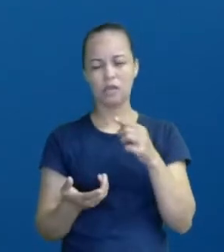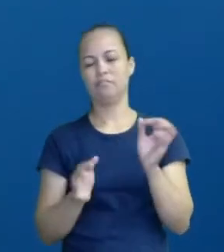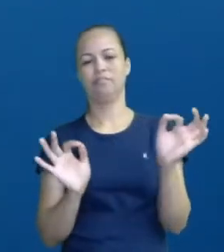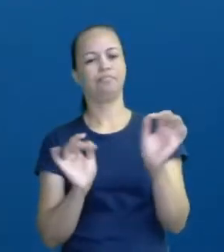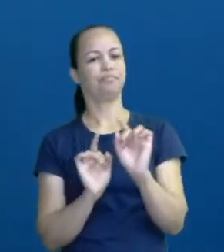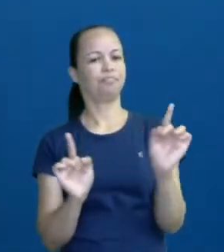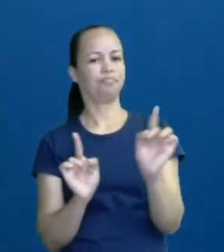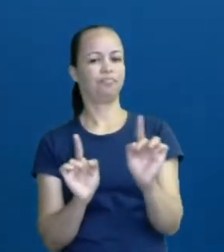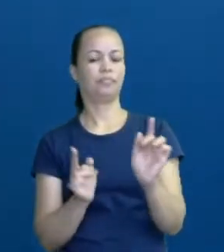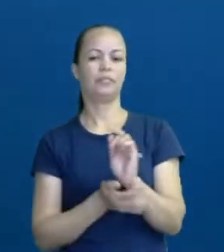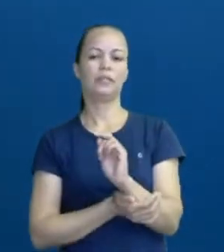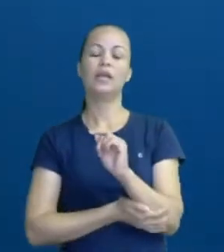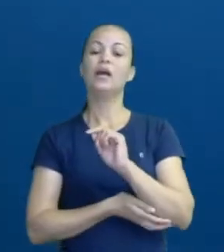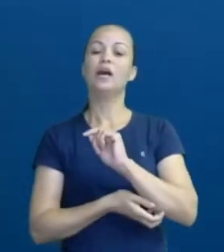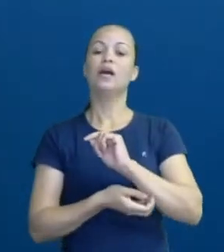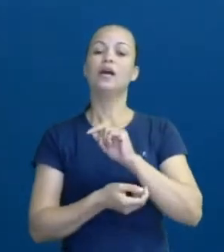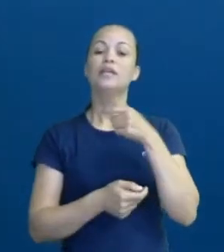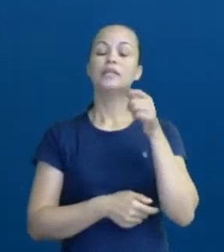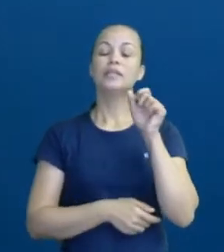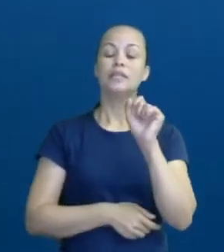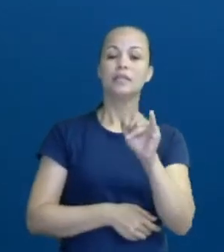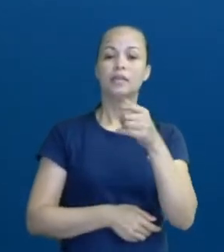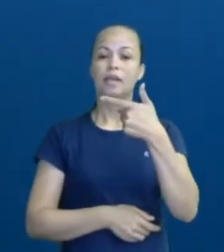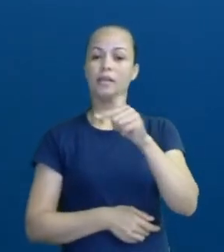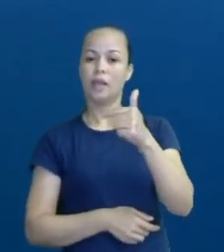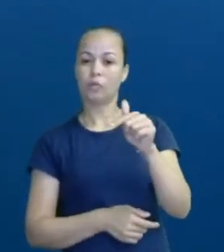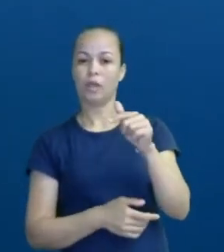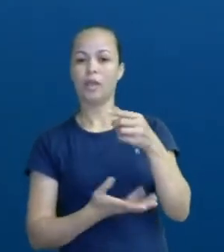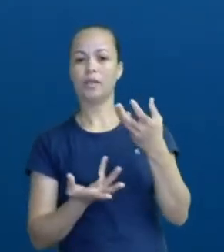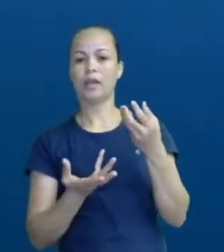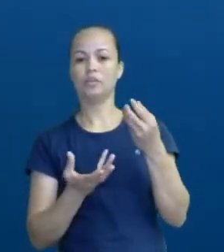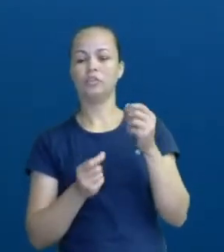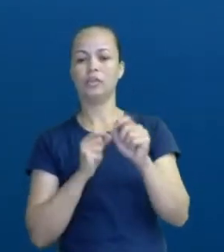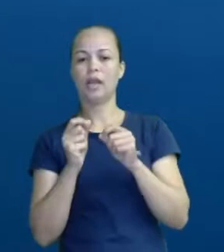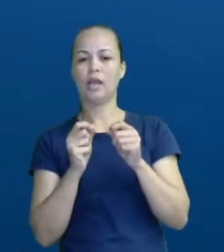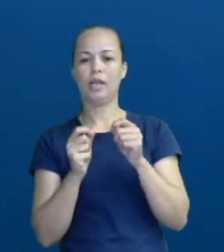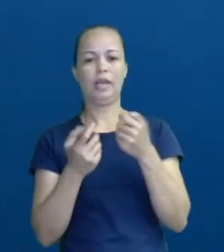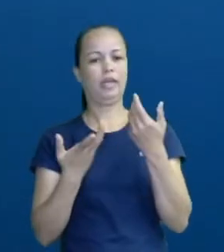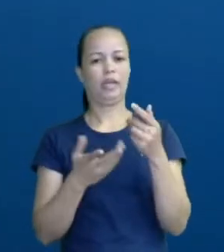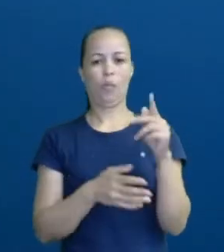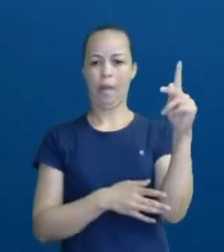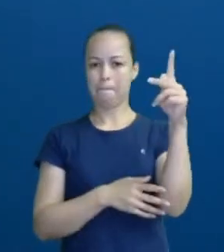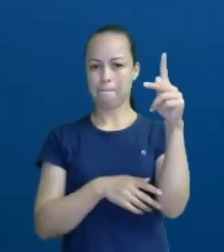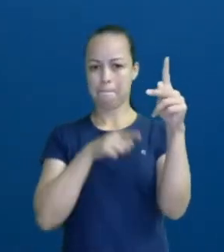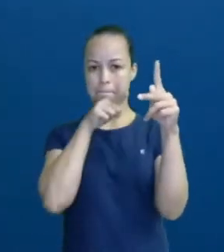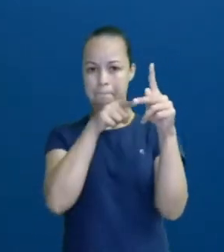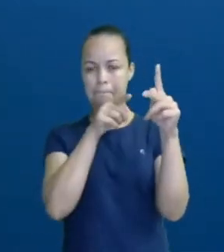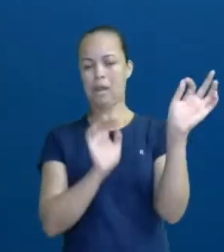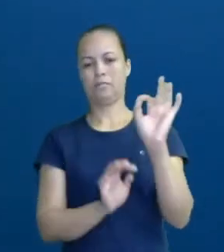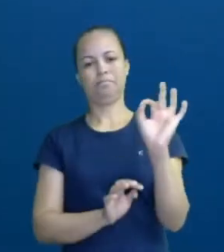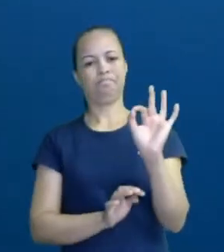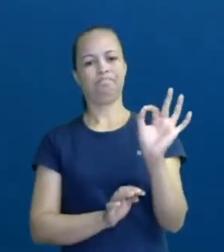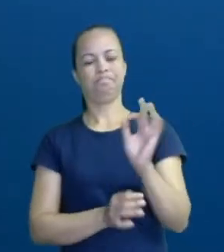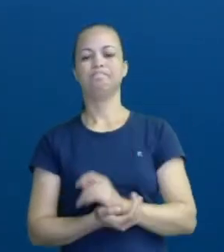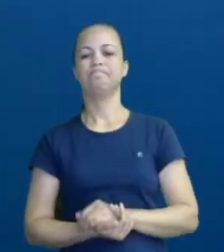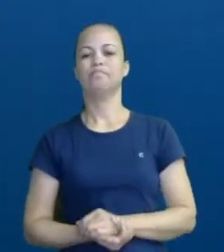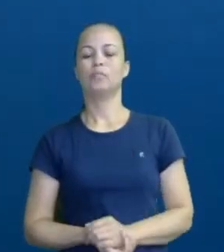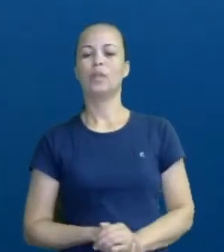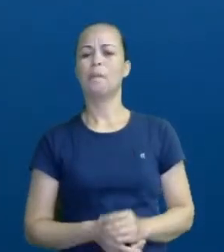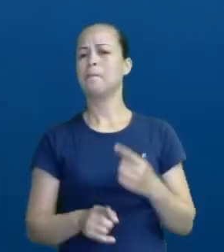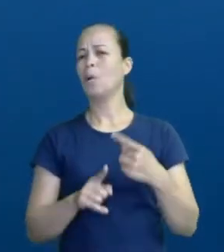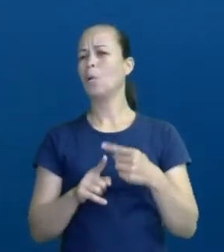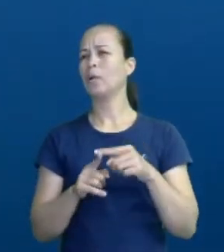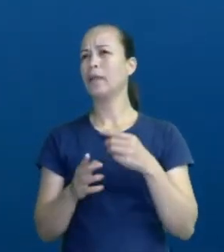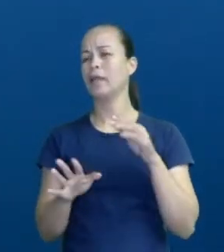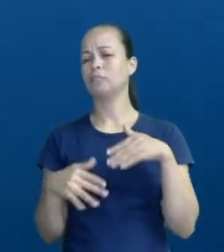Não. Se ele não está na listinha de números pares, ele não é considerado um número par. Por que não é um